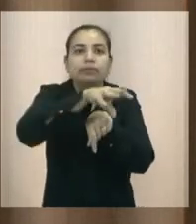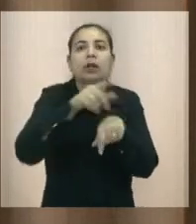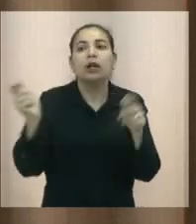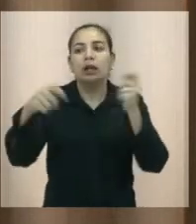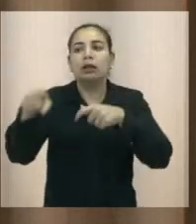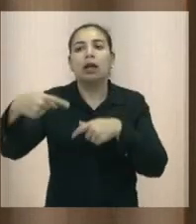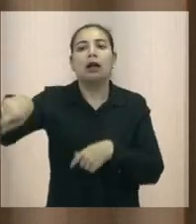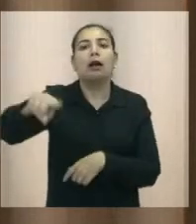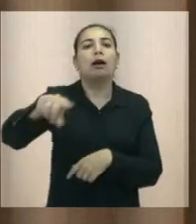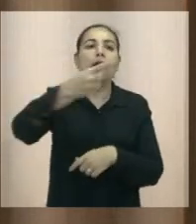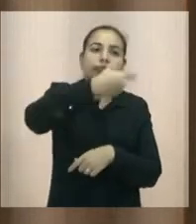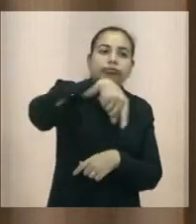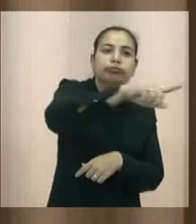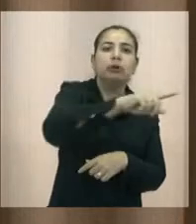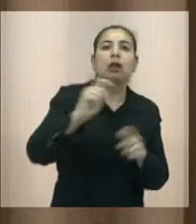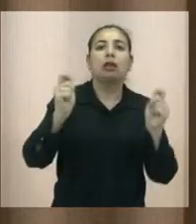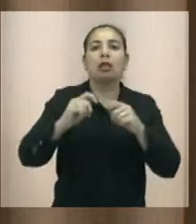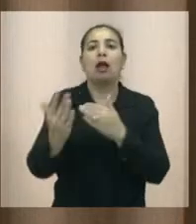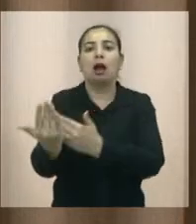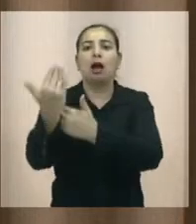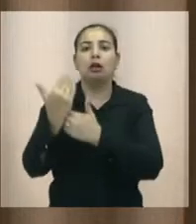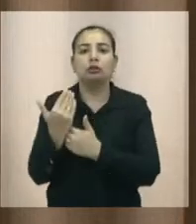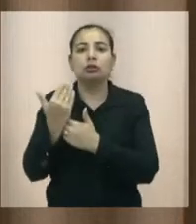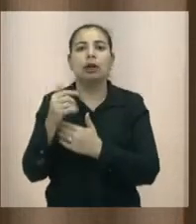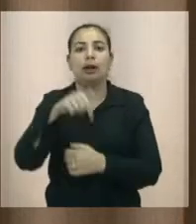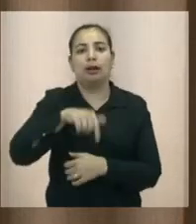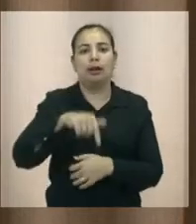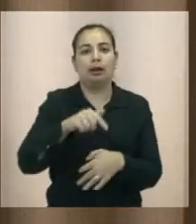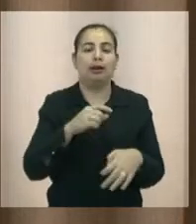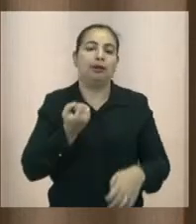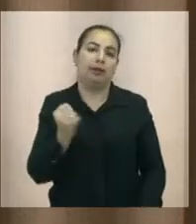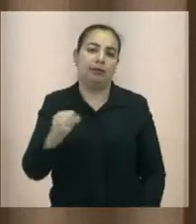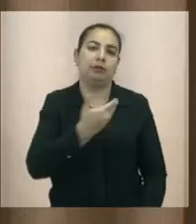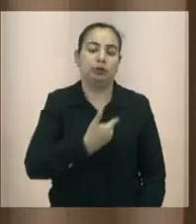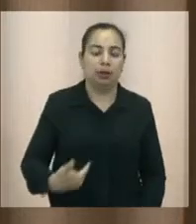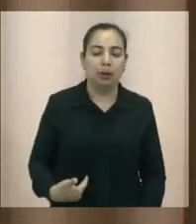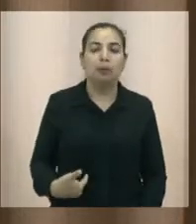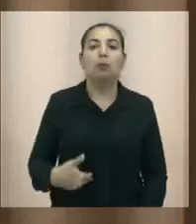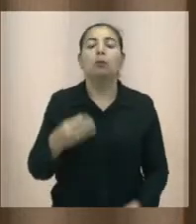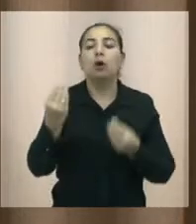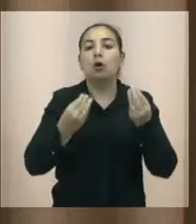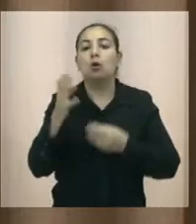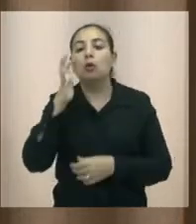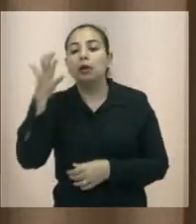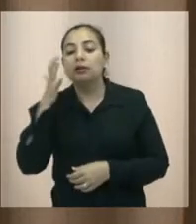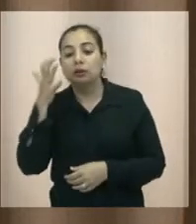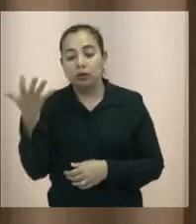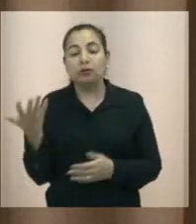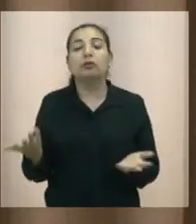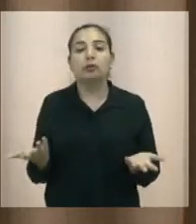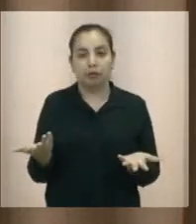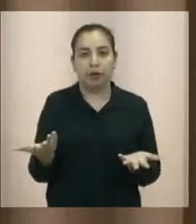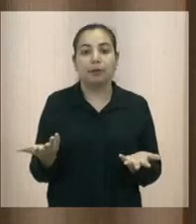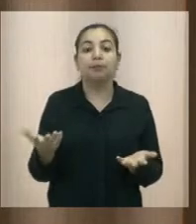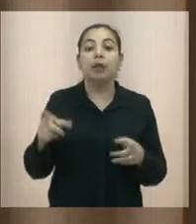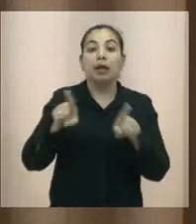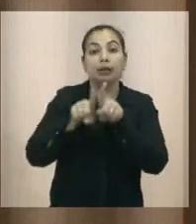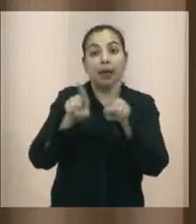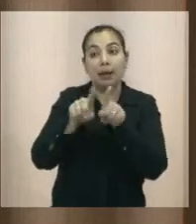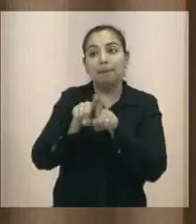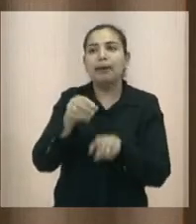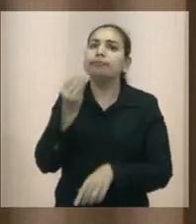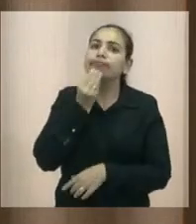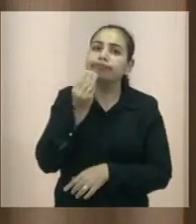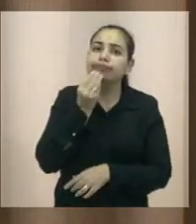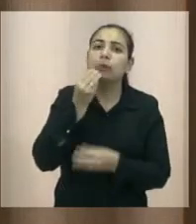solicitou uma reunião com o presidente da Assembleia Legislativa e começar no Parlamento também um núcleo da Defensoria lá,